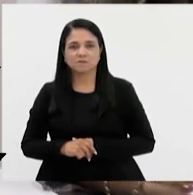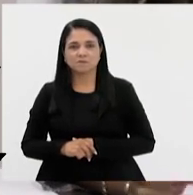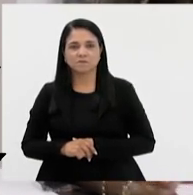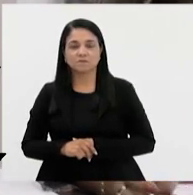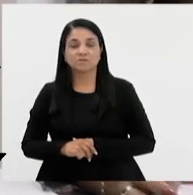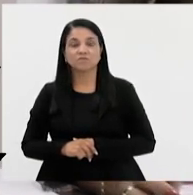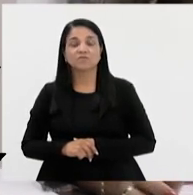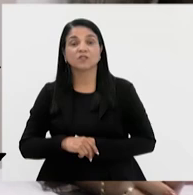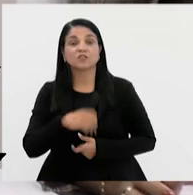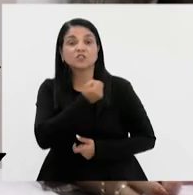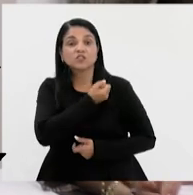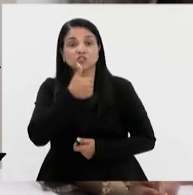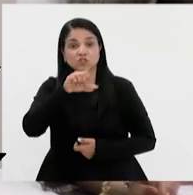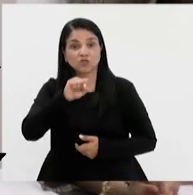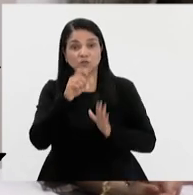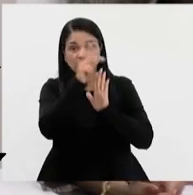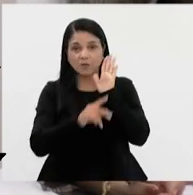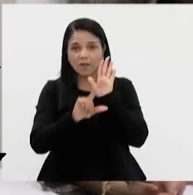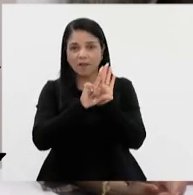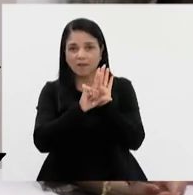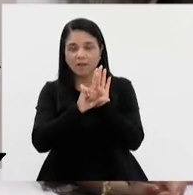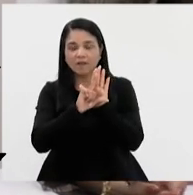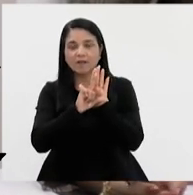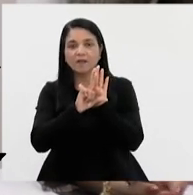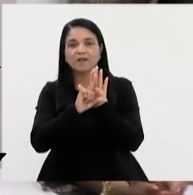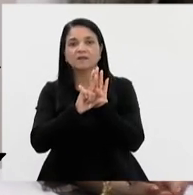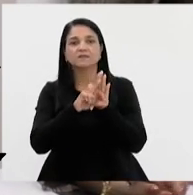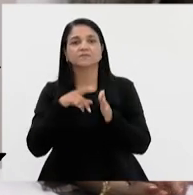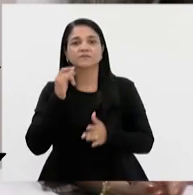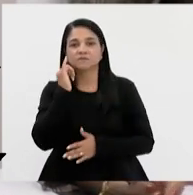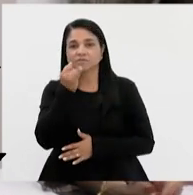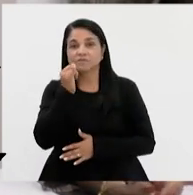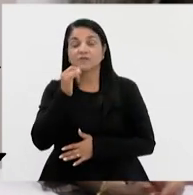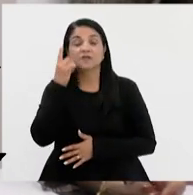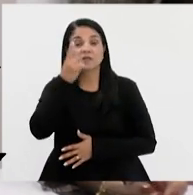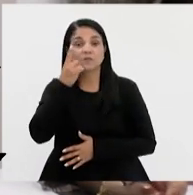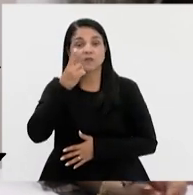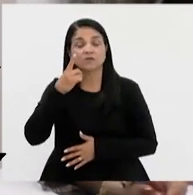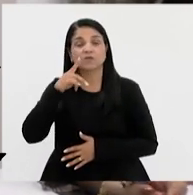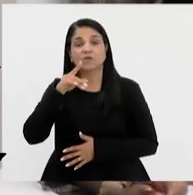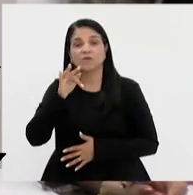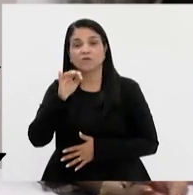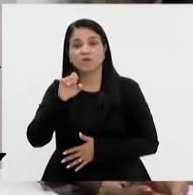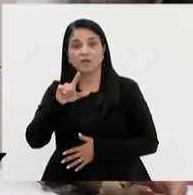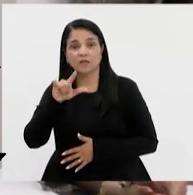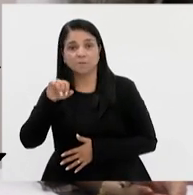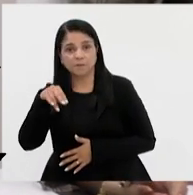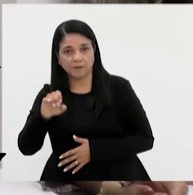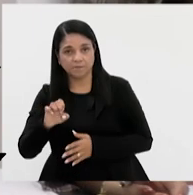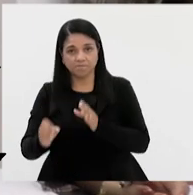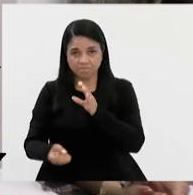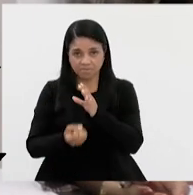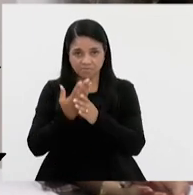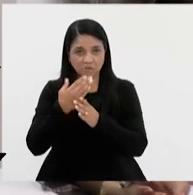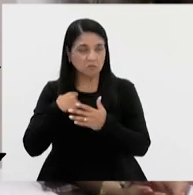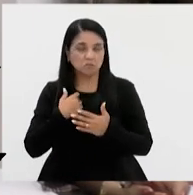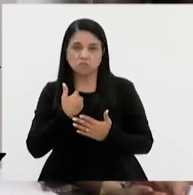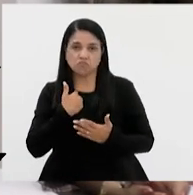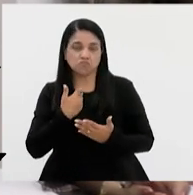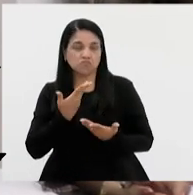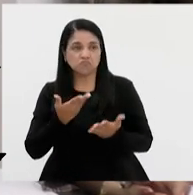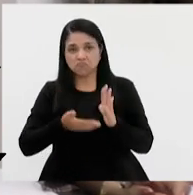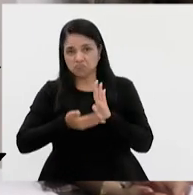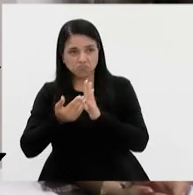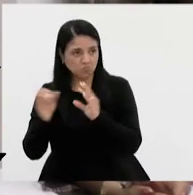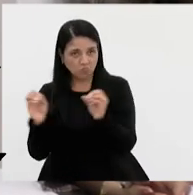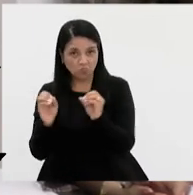Item 18 da pauta, projeto de relatoria do deputado Filipinho Raves, que não pediu para ser retirado de pauta, então